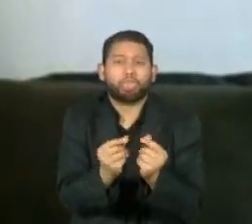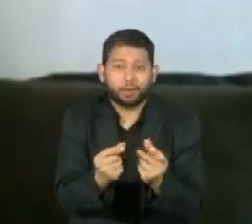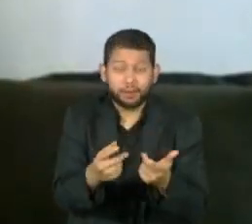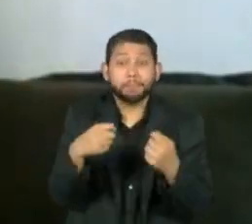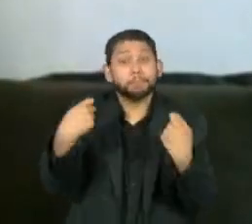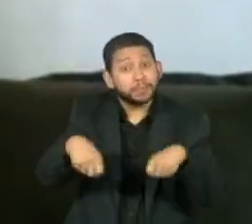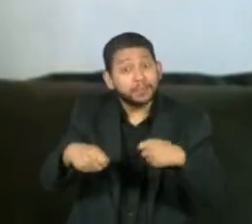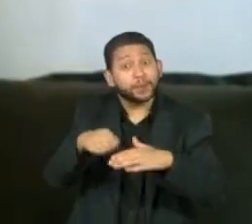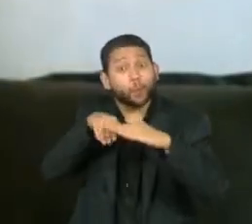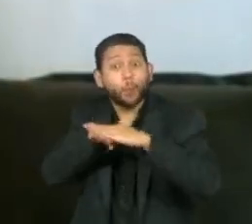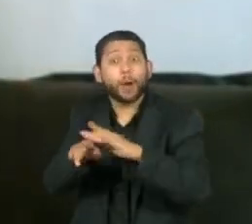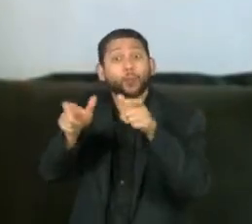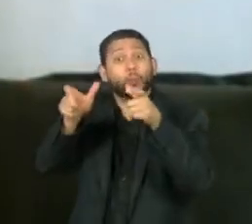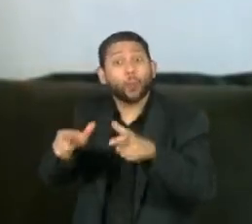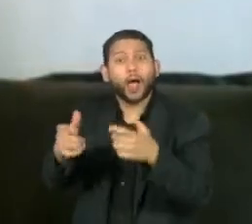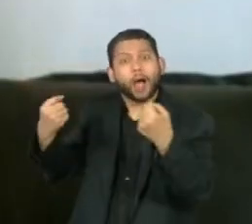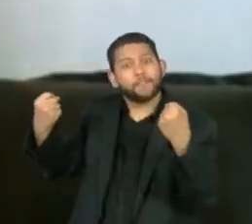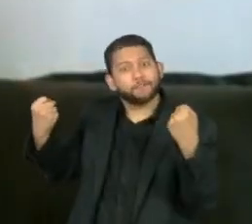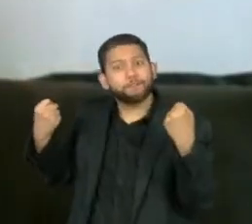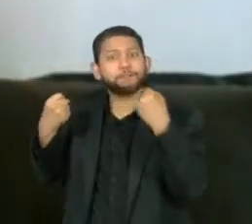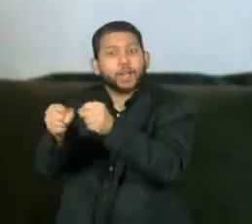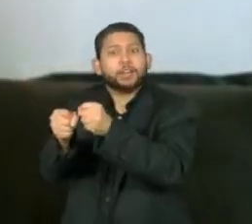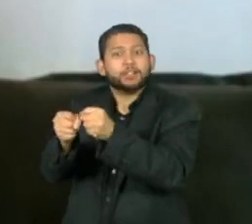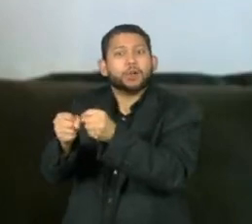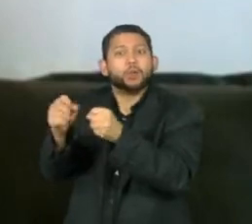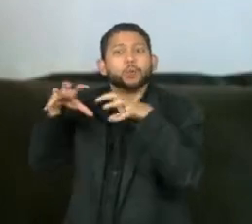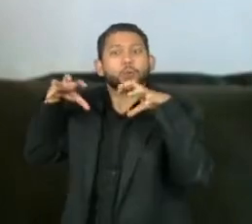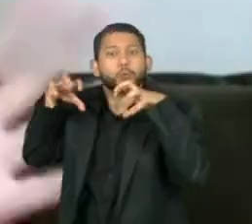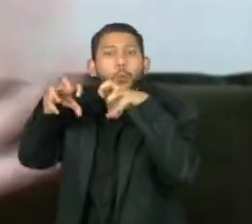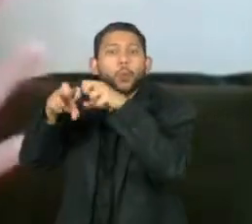mais fechado, né? Não deixar